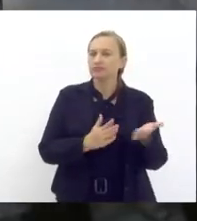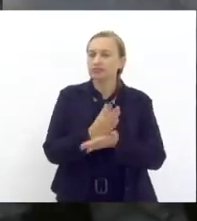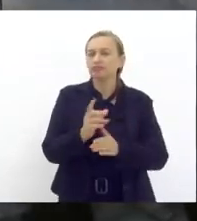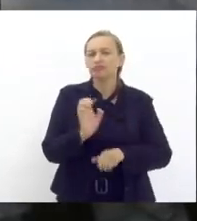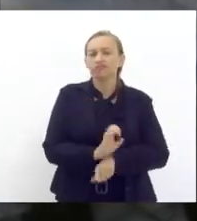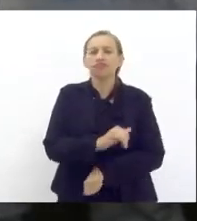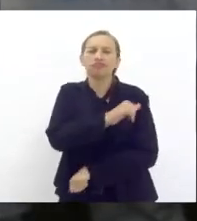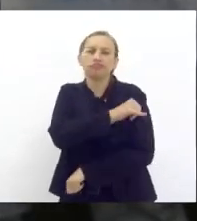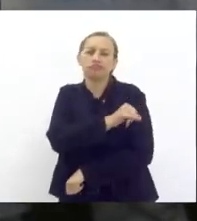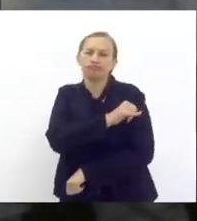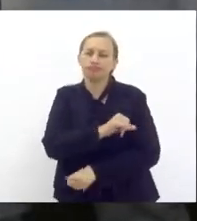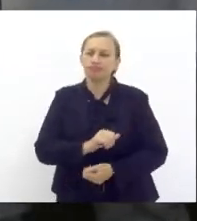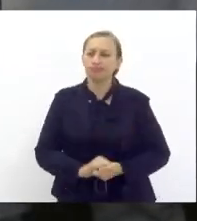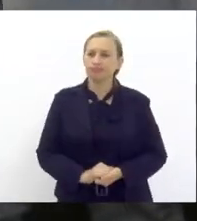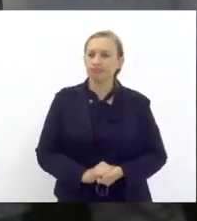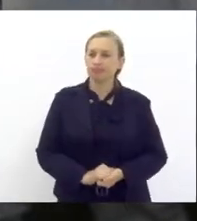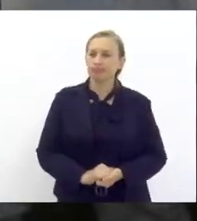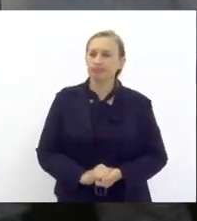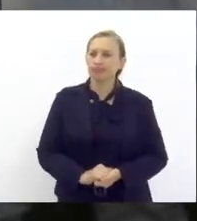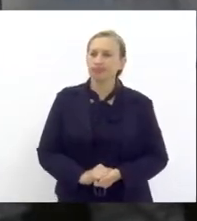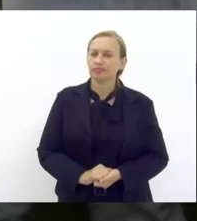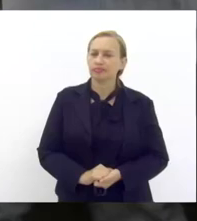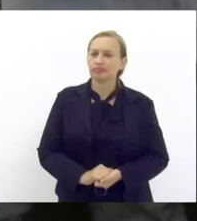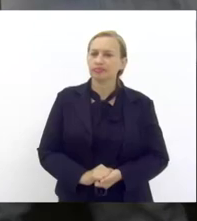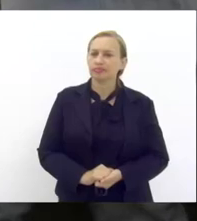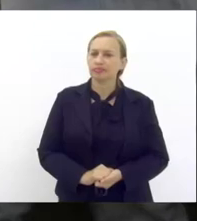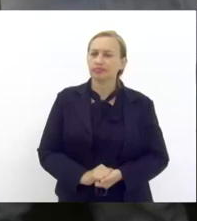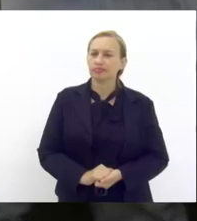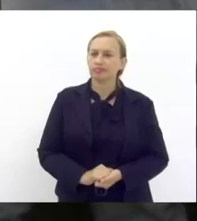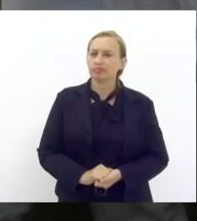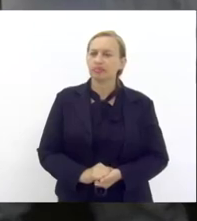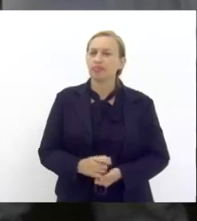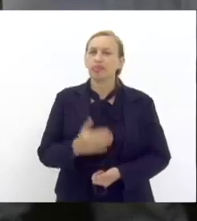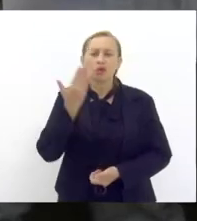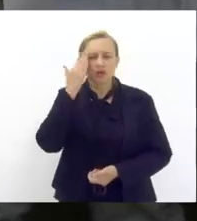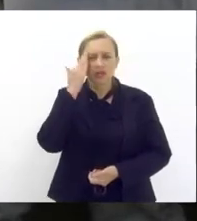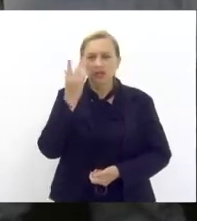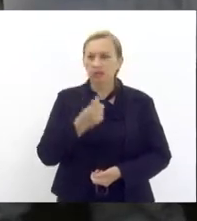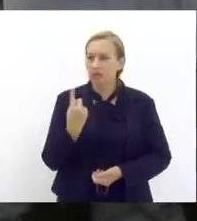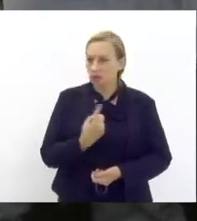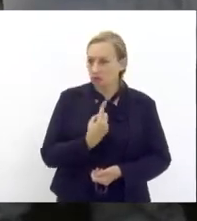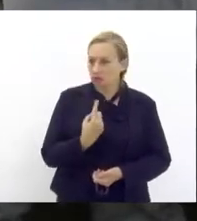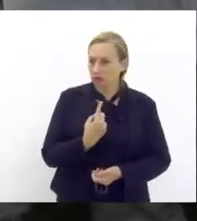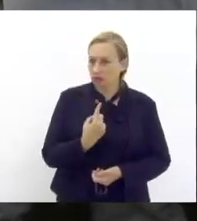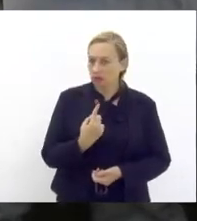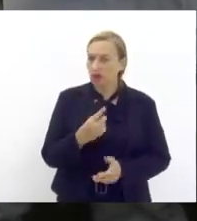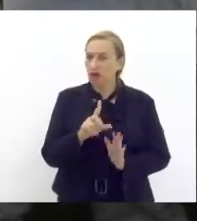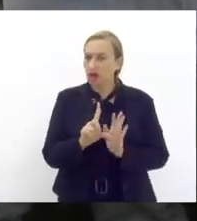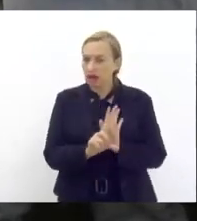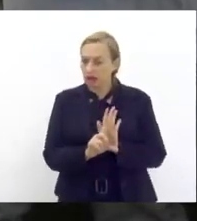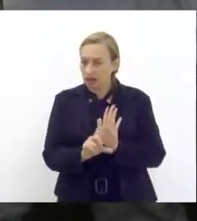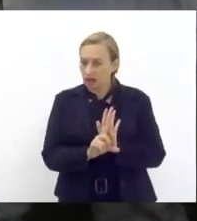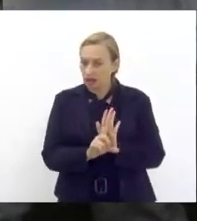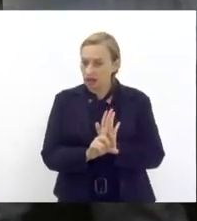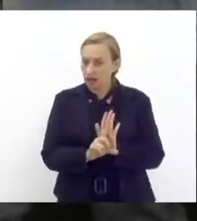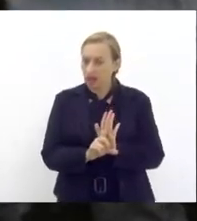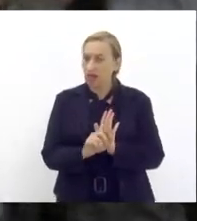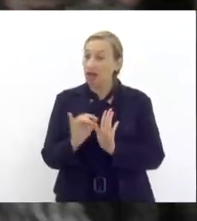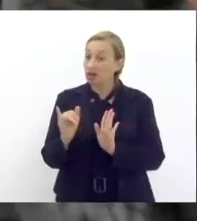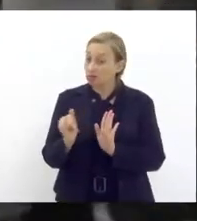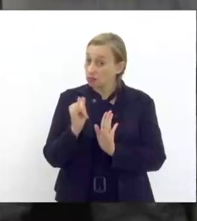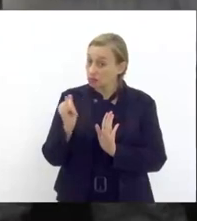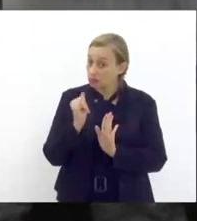de Janeiro, sobretudo porque, no nosso entendimento, a lei, apesar de ser extremamente